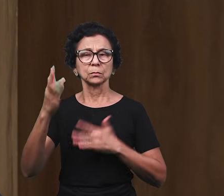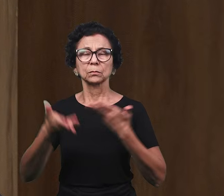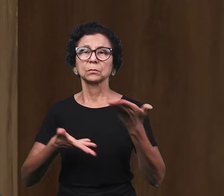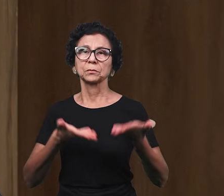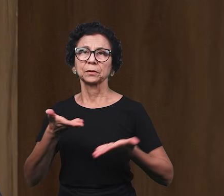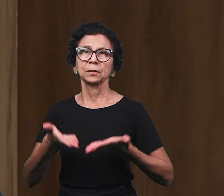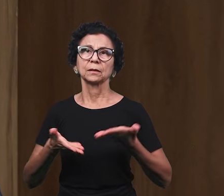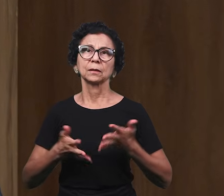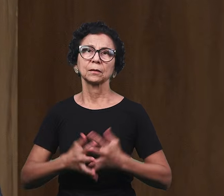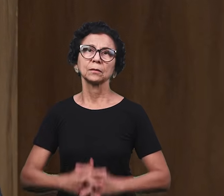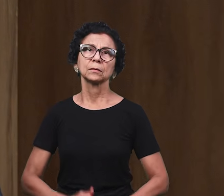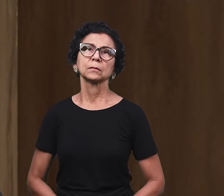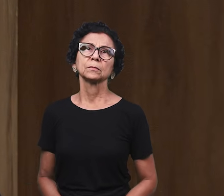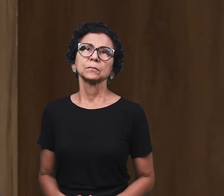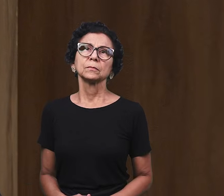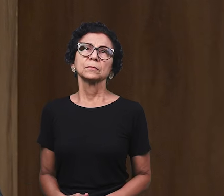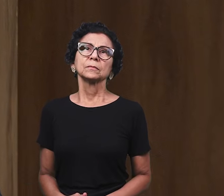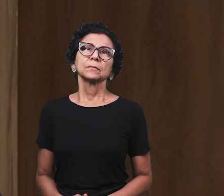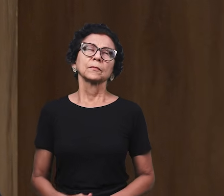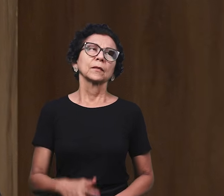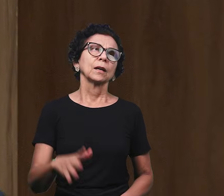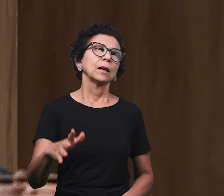jovem por completo.